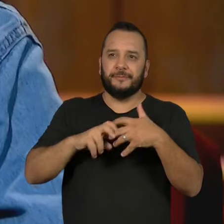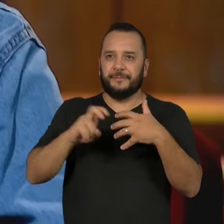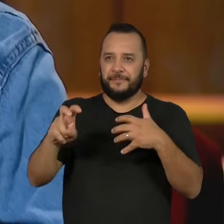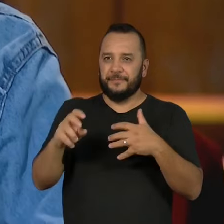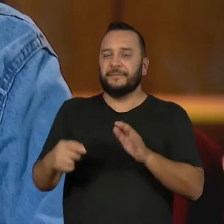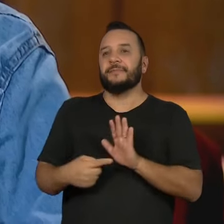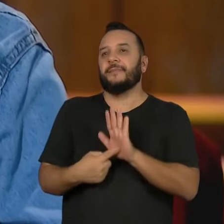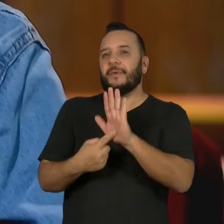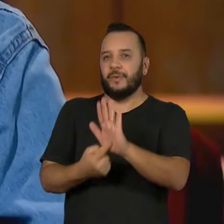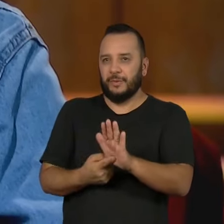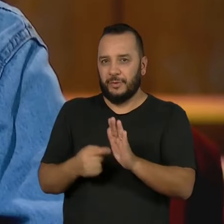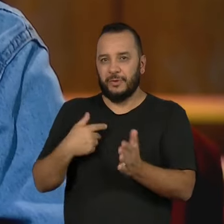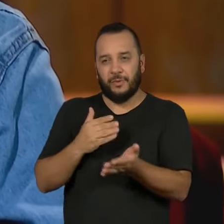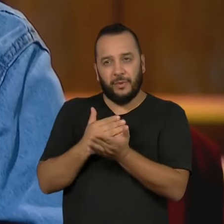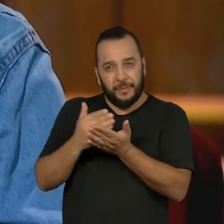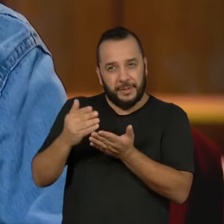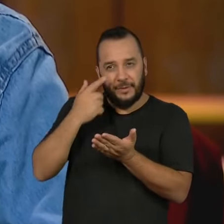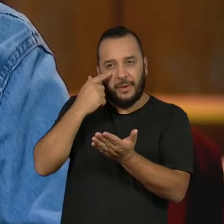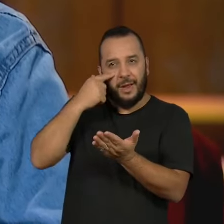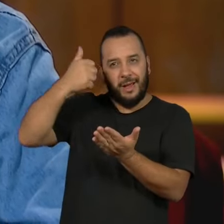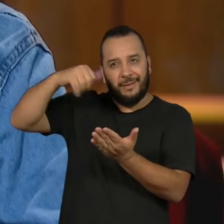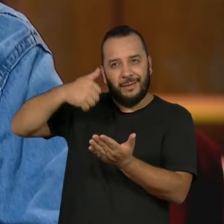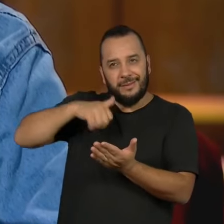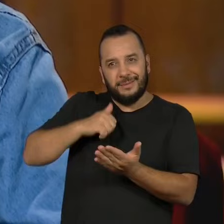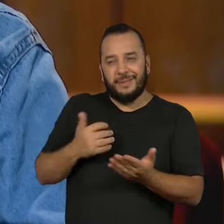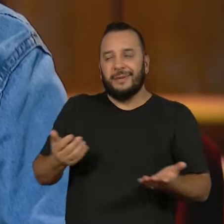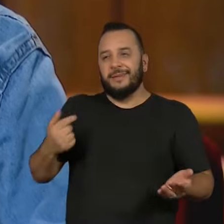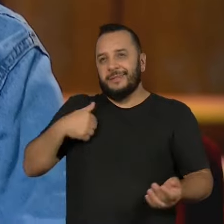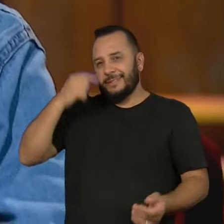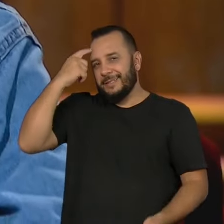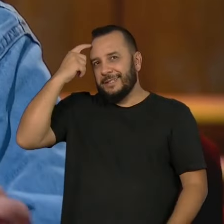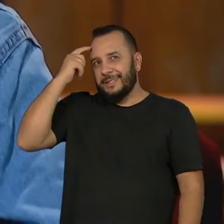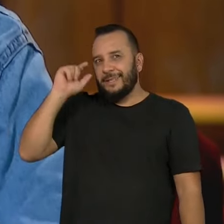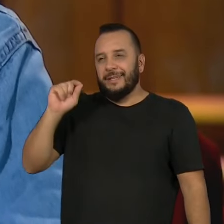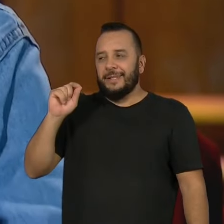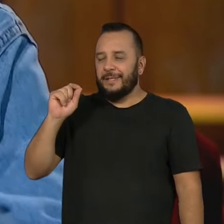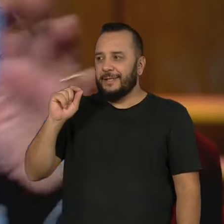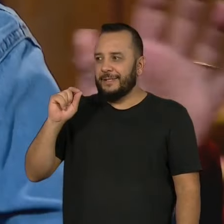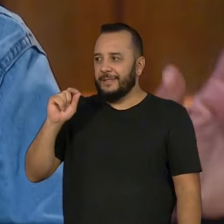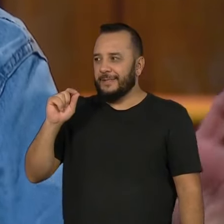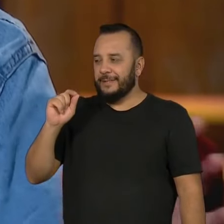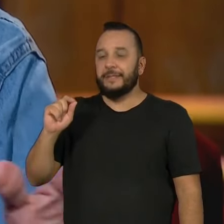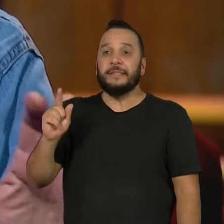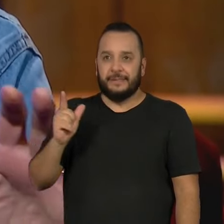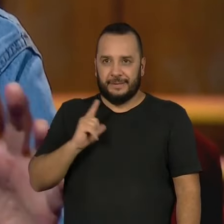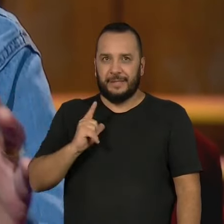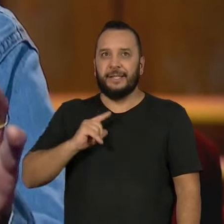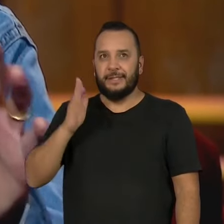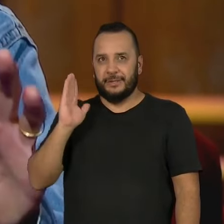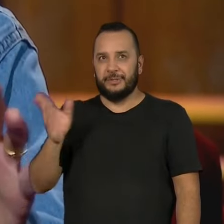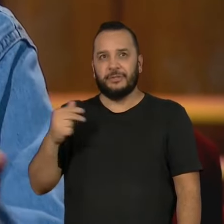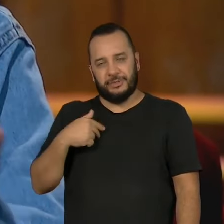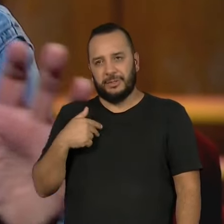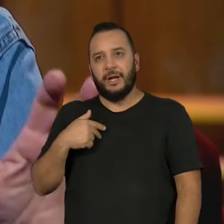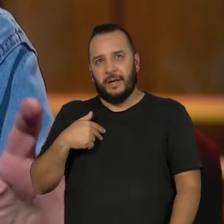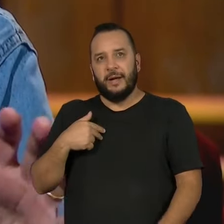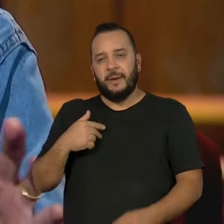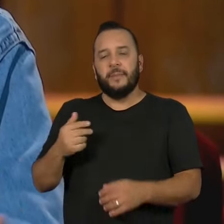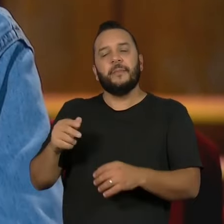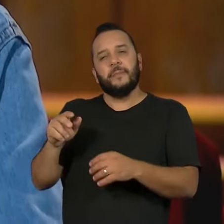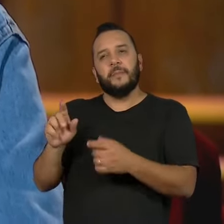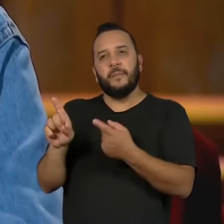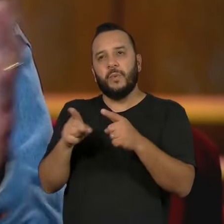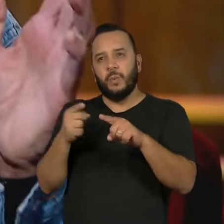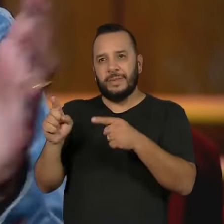mostrou nós começamos a analisar aquilo eu falei cara porque tipo assim fizemos uma base fizemos uma base uma música